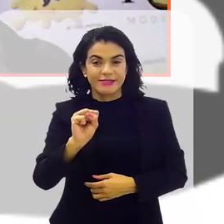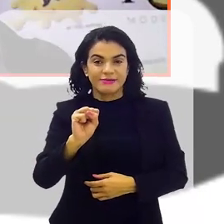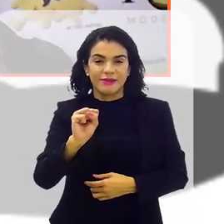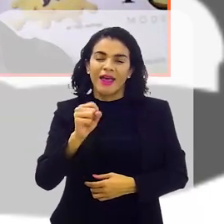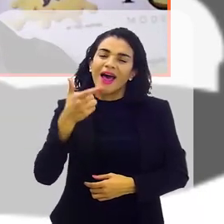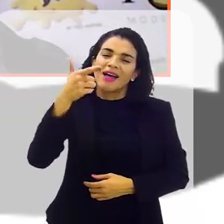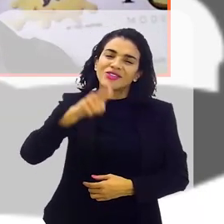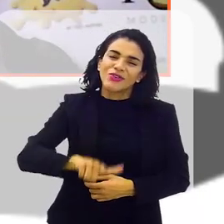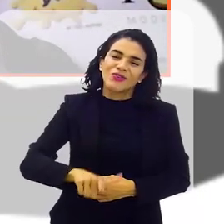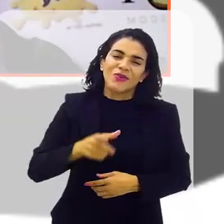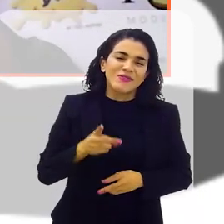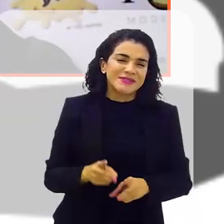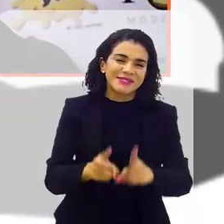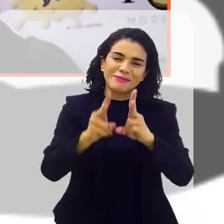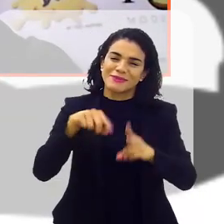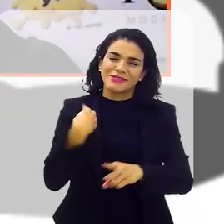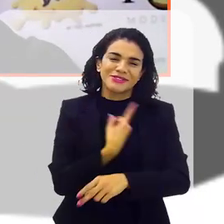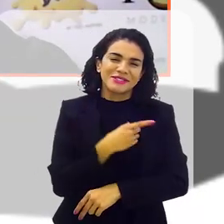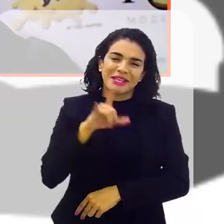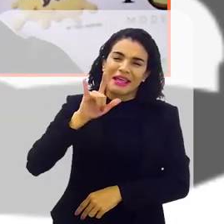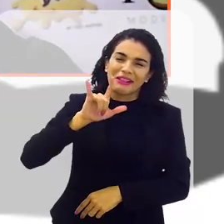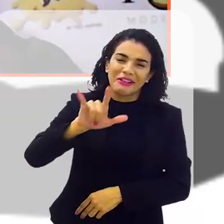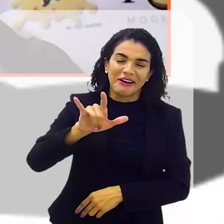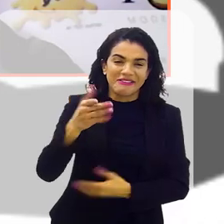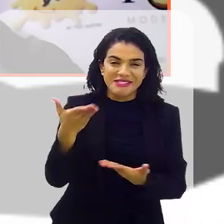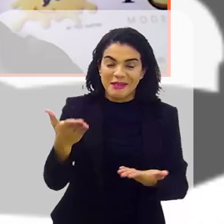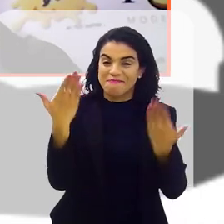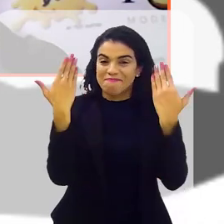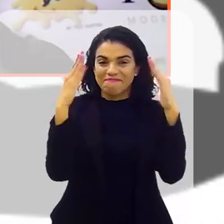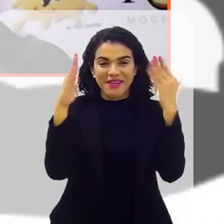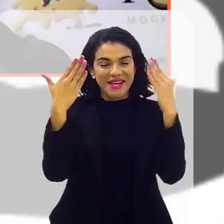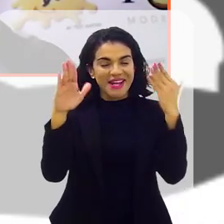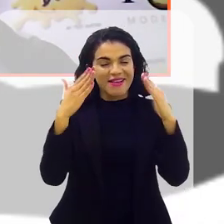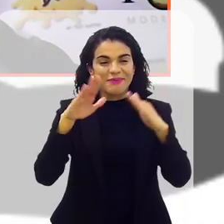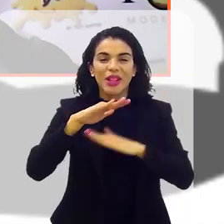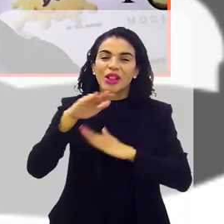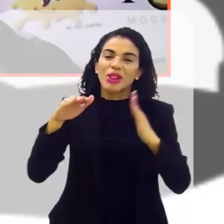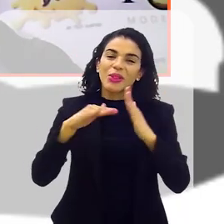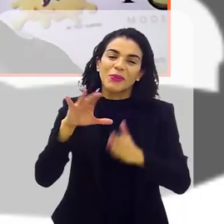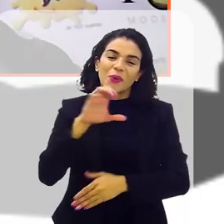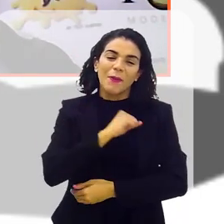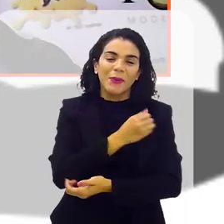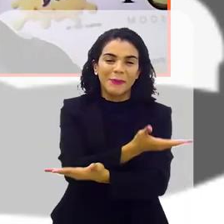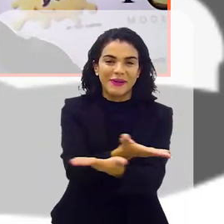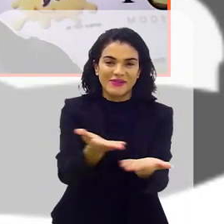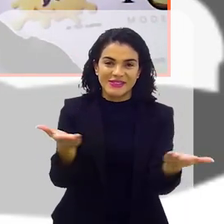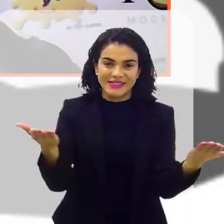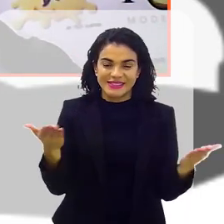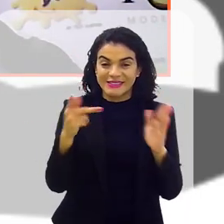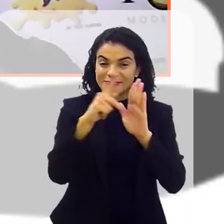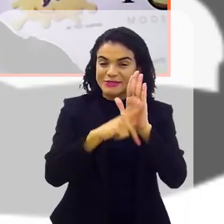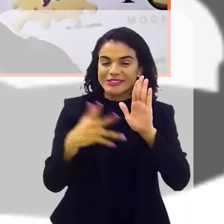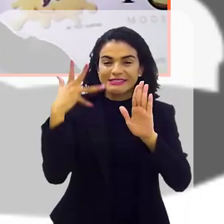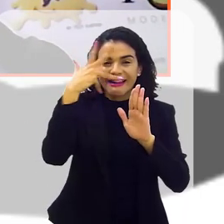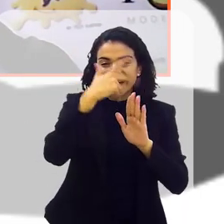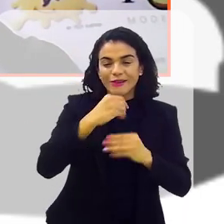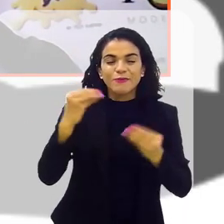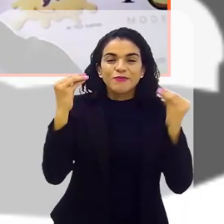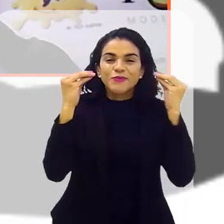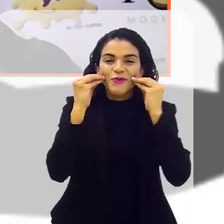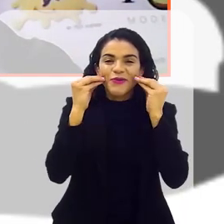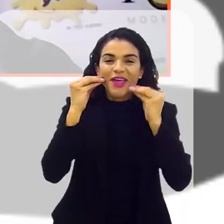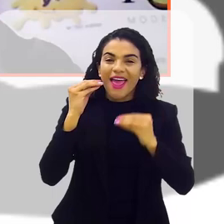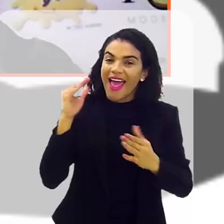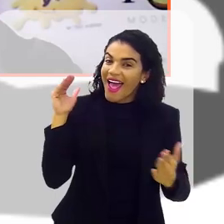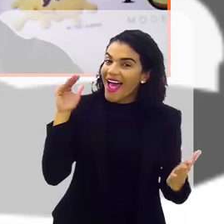volta sempre a gente adora você aqui você tá de parabéns todo meu amor para vocês seu projeto é lindo um